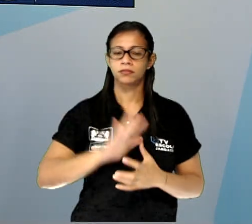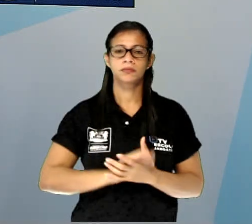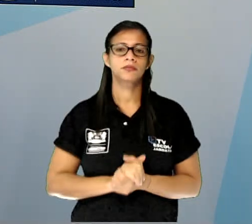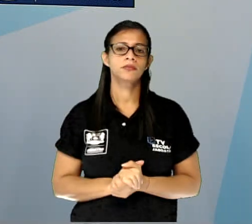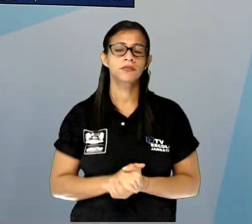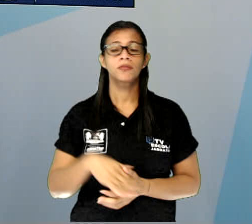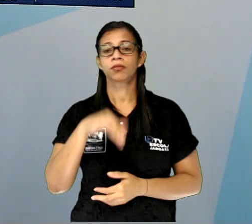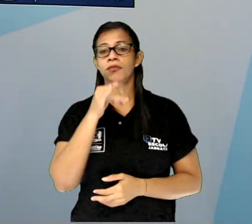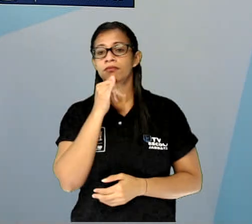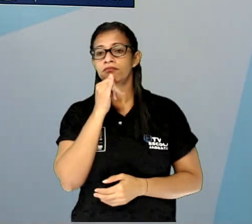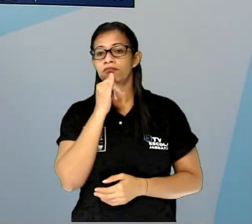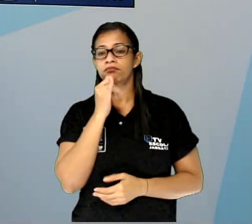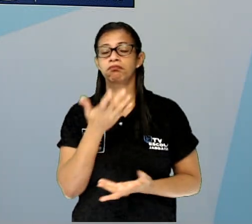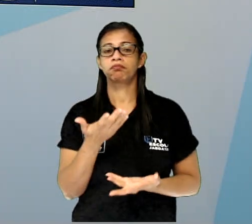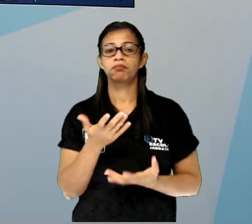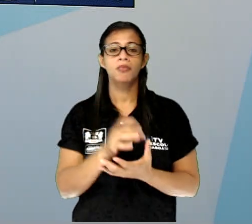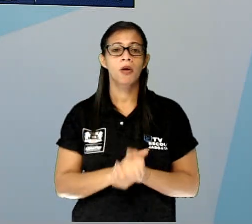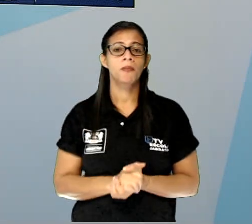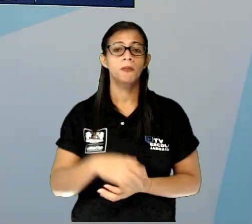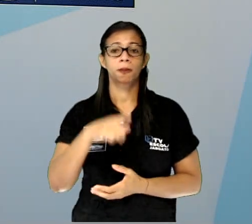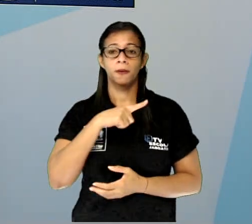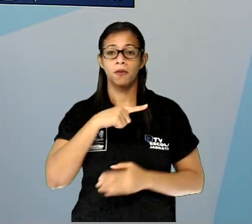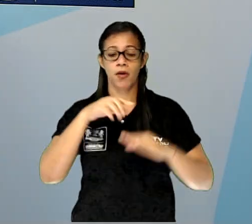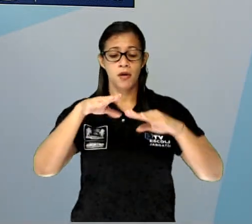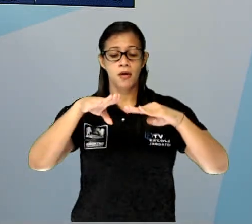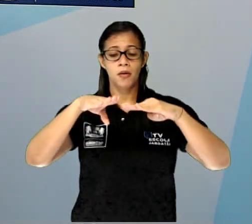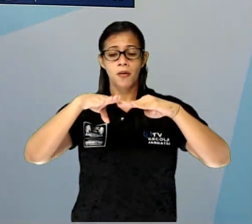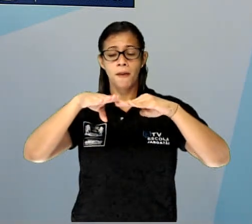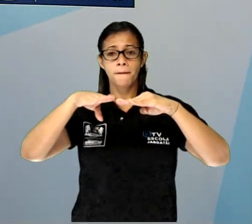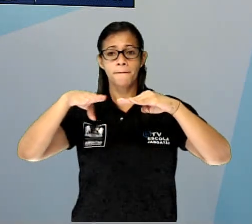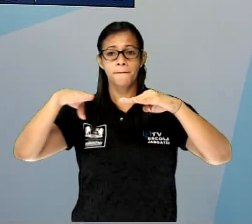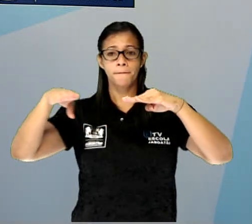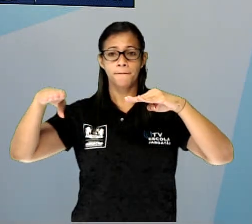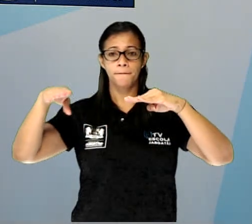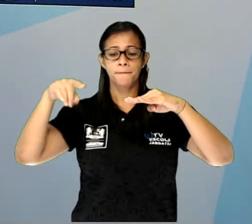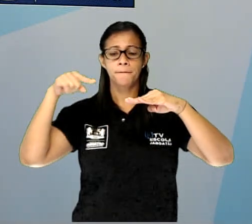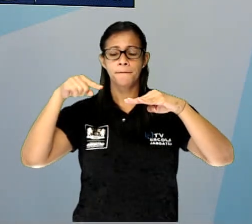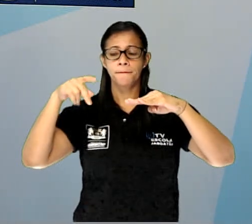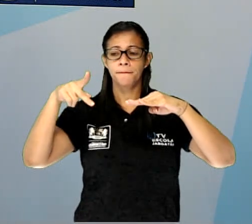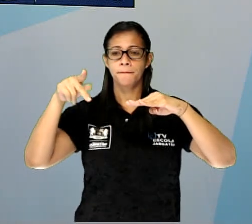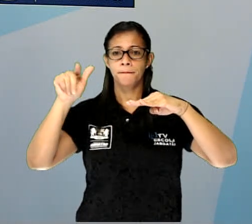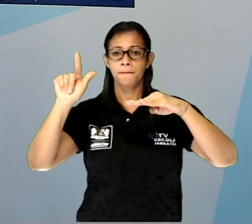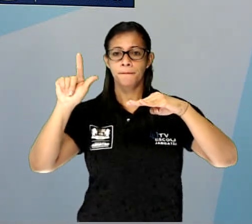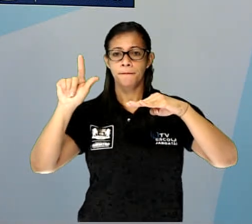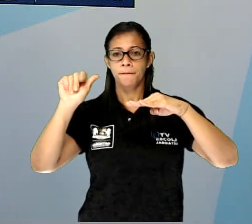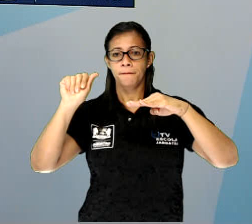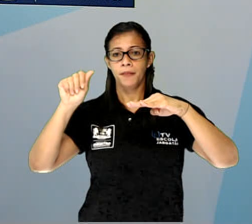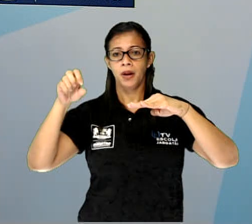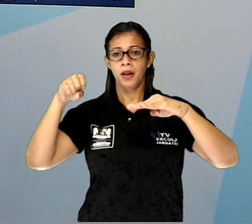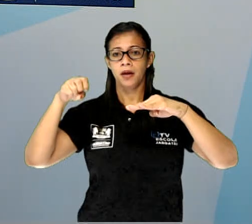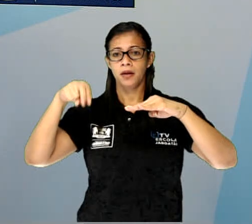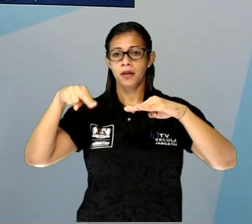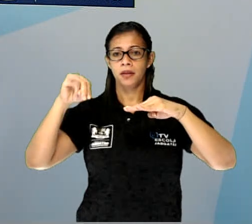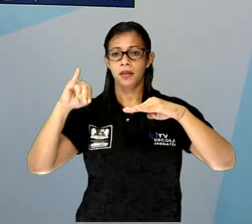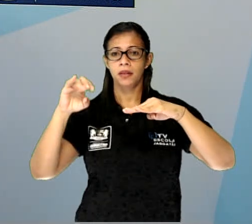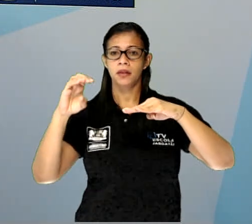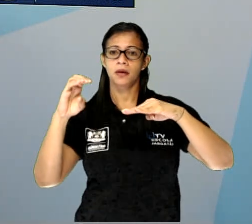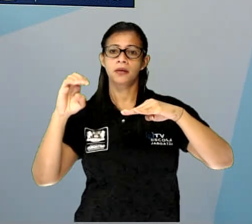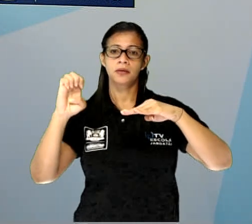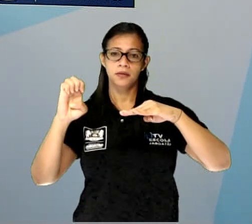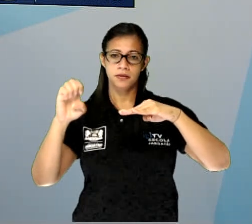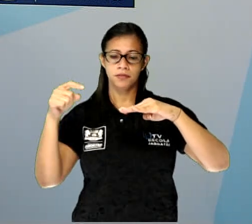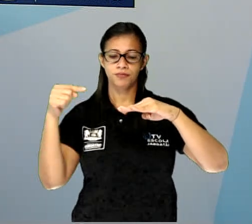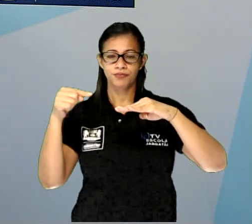Por exemplo, aqui a gente tem uma planície. Ó. Vê como fica claro a ideia de planície. Um relevo plano e baixo. E aqui a gente